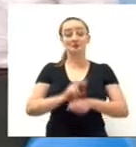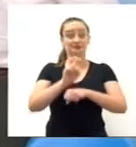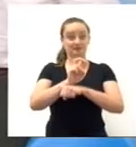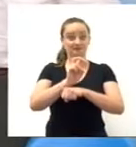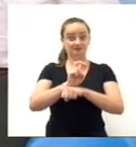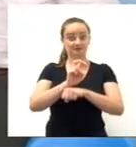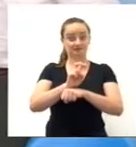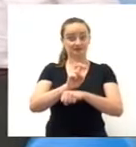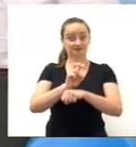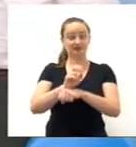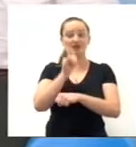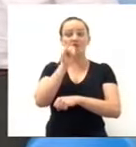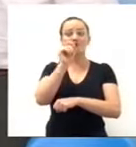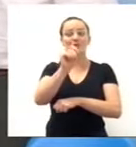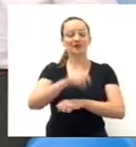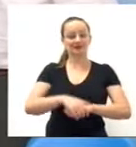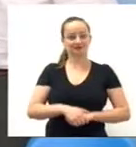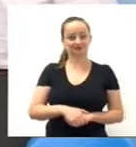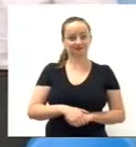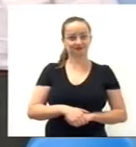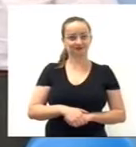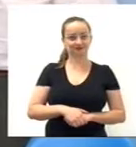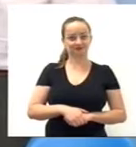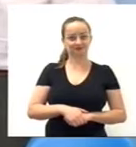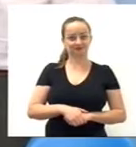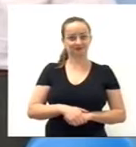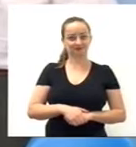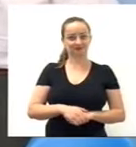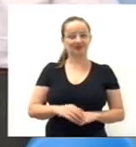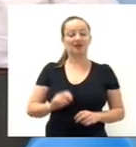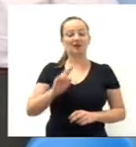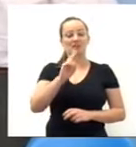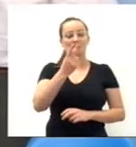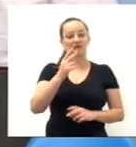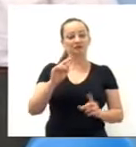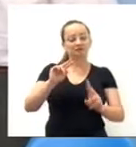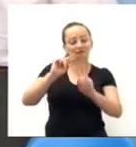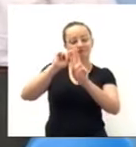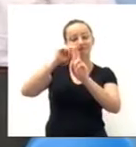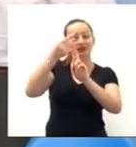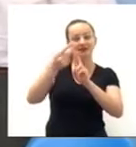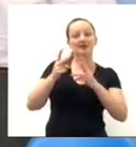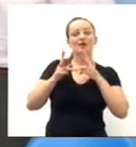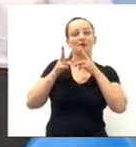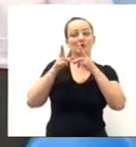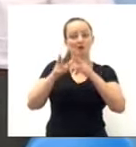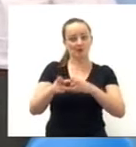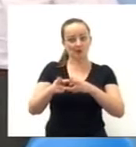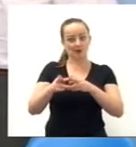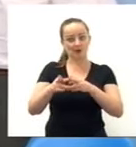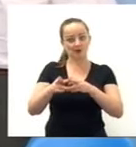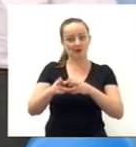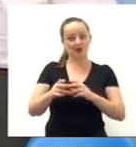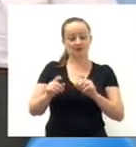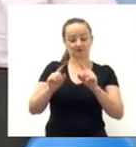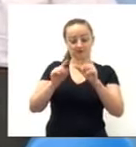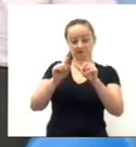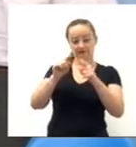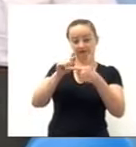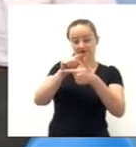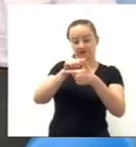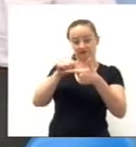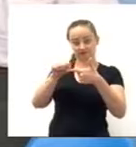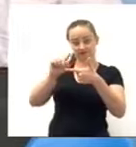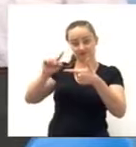Pitágoras, que diz o seguinte: hipotenusa ao quadrado é igual a cateto ao quadrado